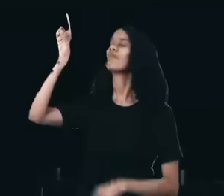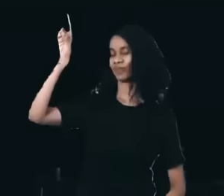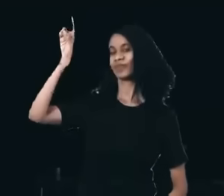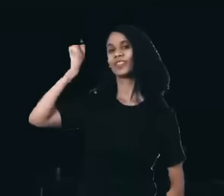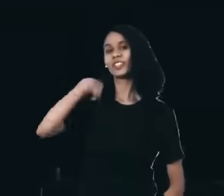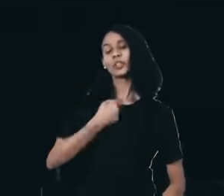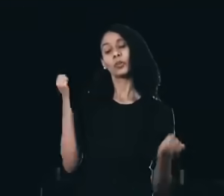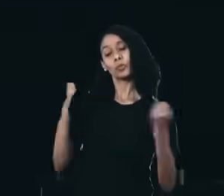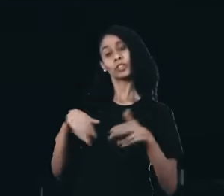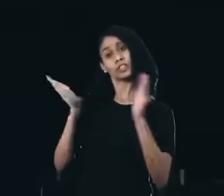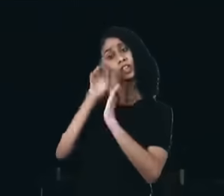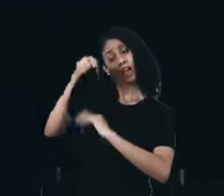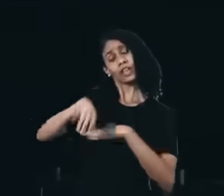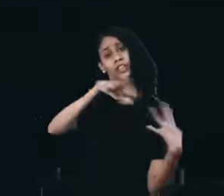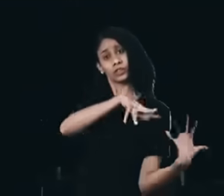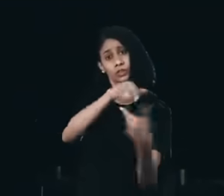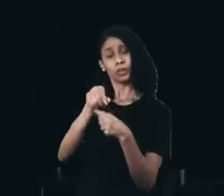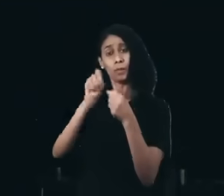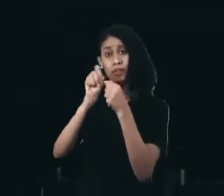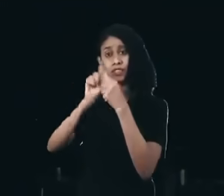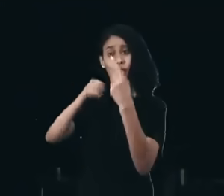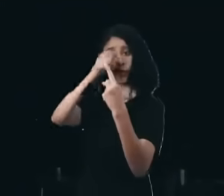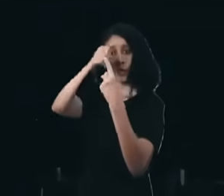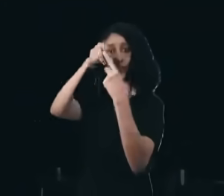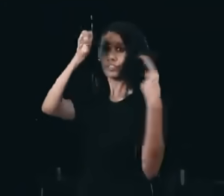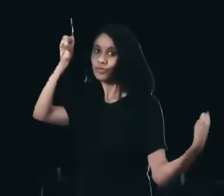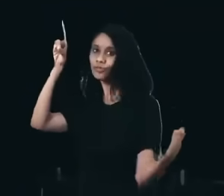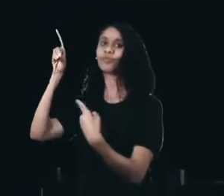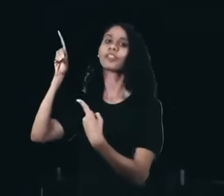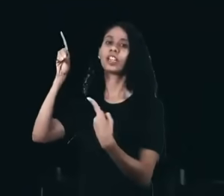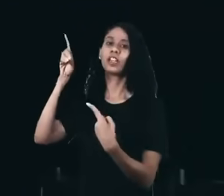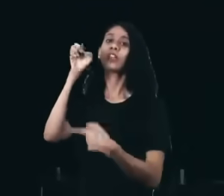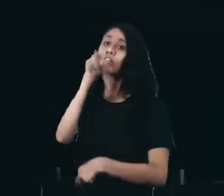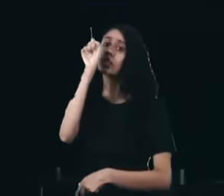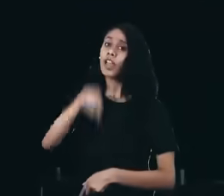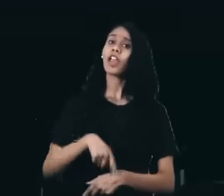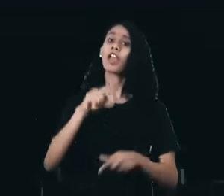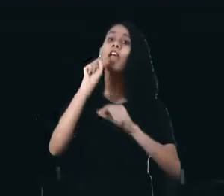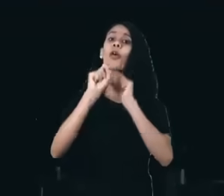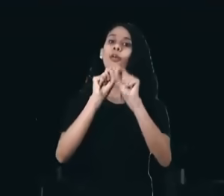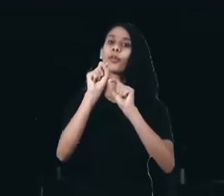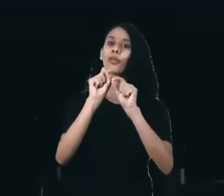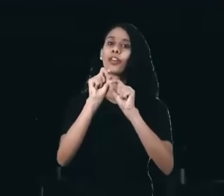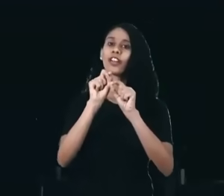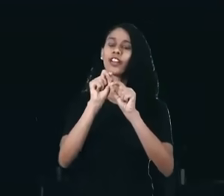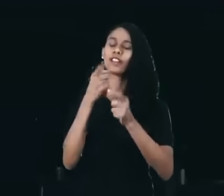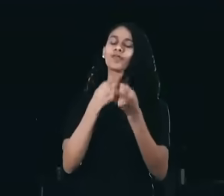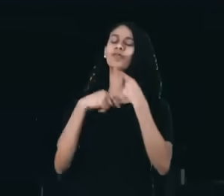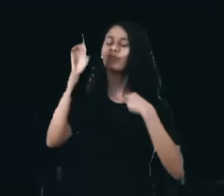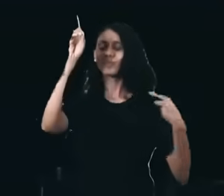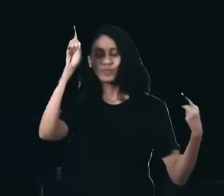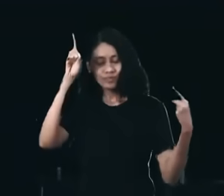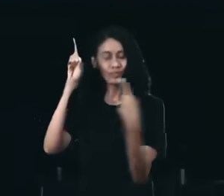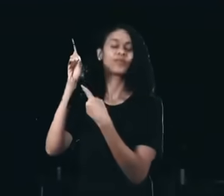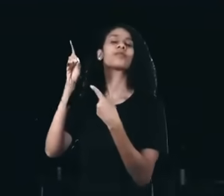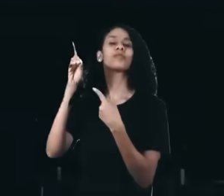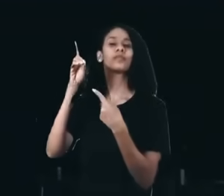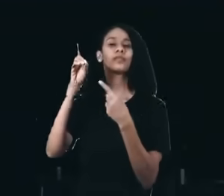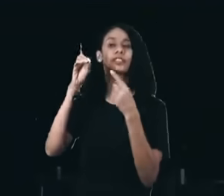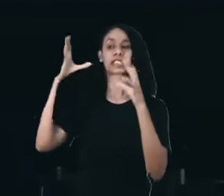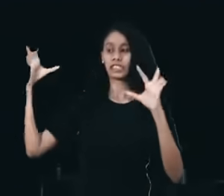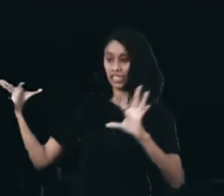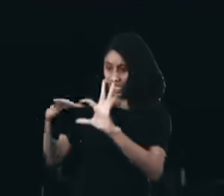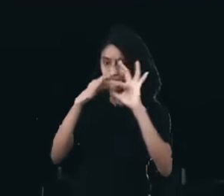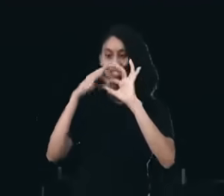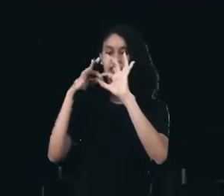nós viéssemos à Terra para cumprir um propósito. Sabe, você é fruto do desejo de Deus. E sabe, a união